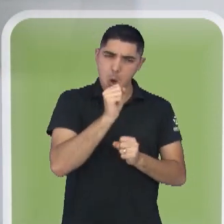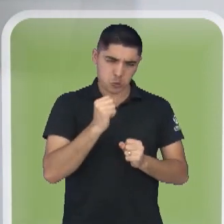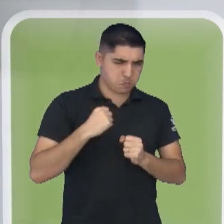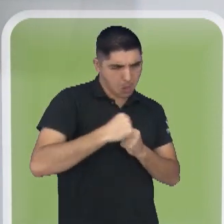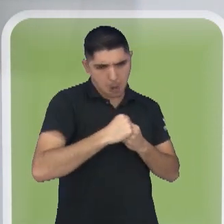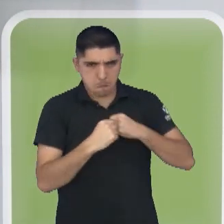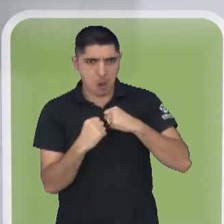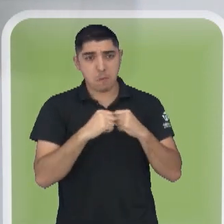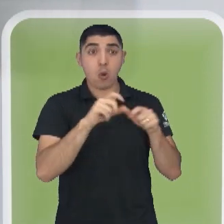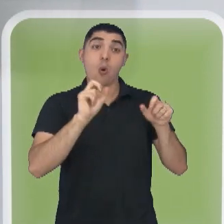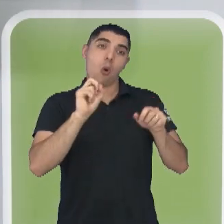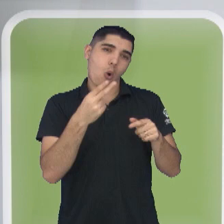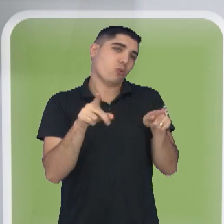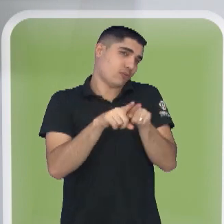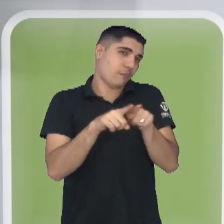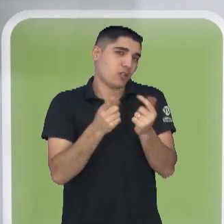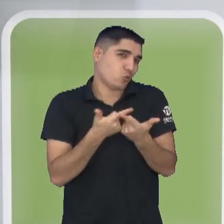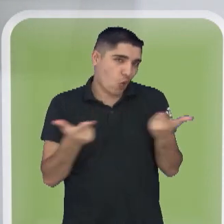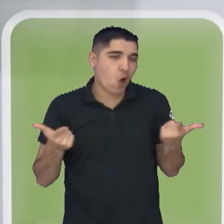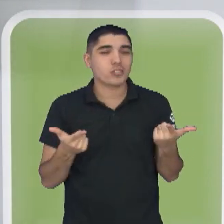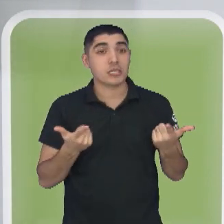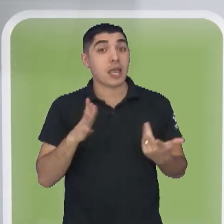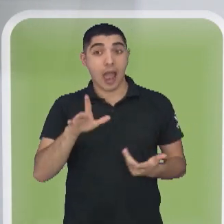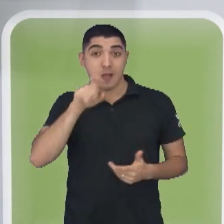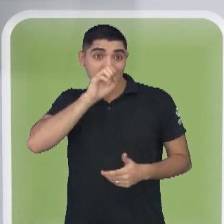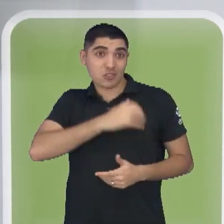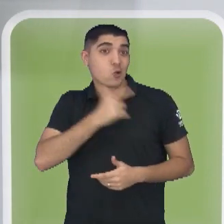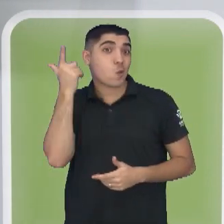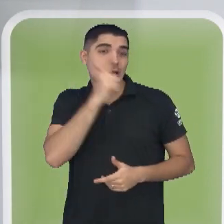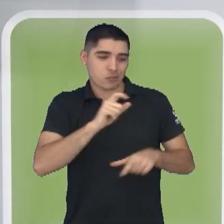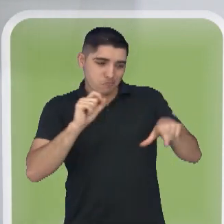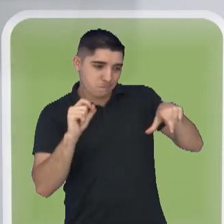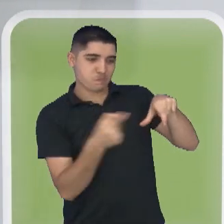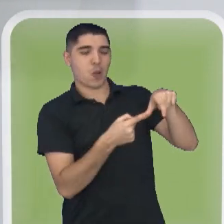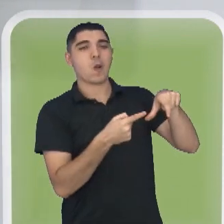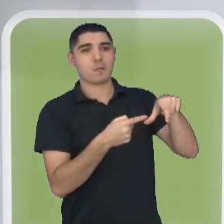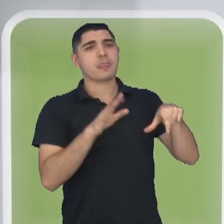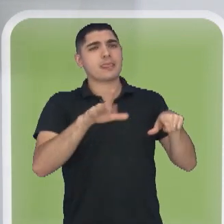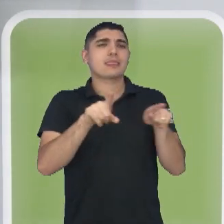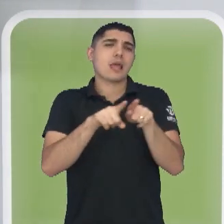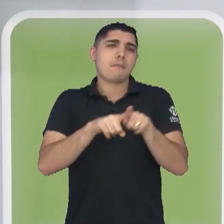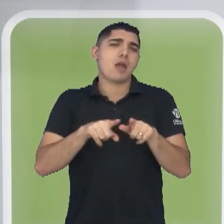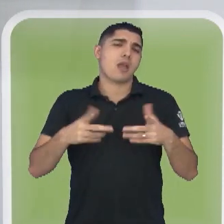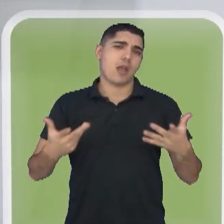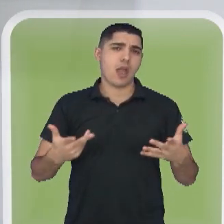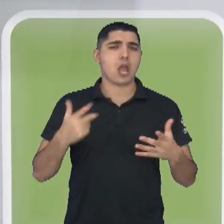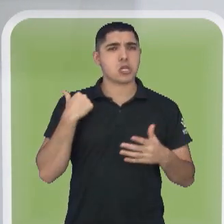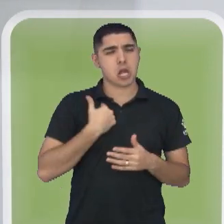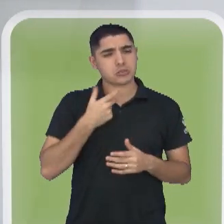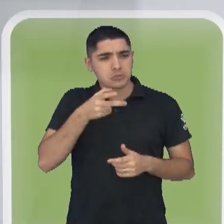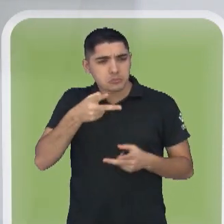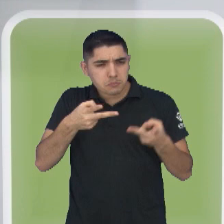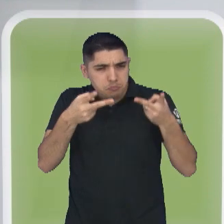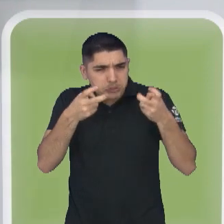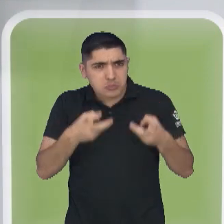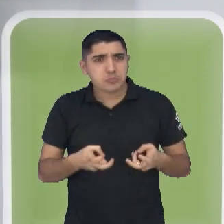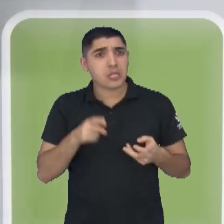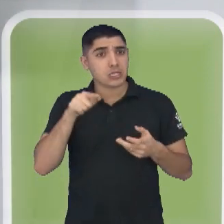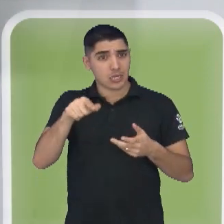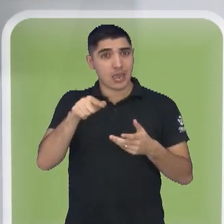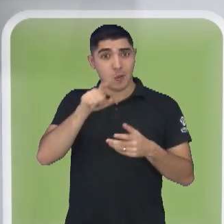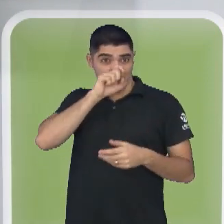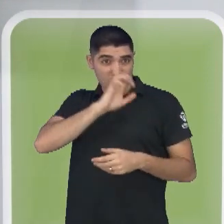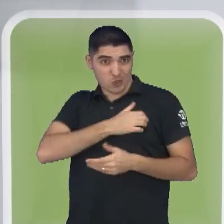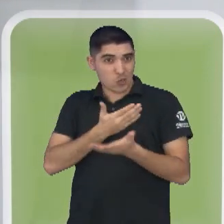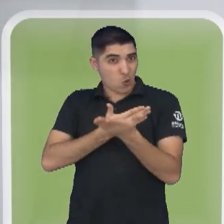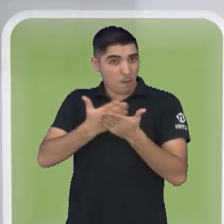ali, mas conseguiu fazer esse gol. Alguns méritos também que a gente vem vendo desde essa crescida aí do São